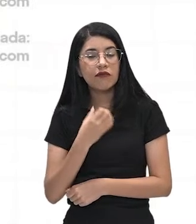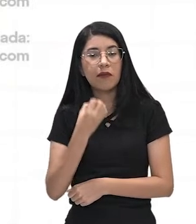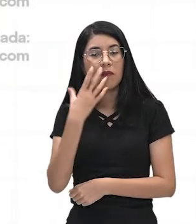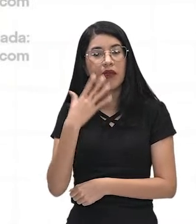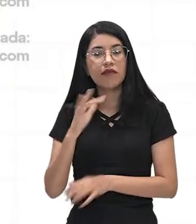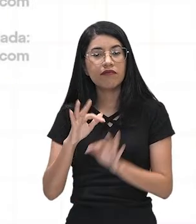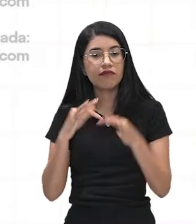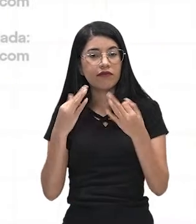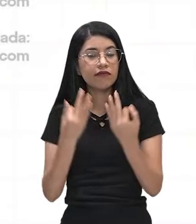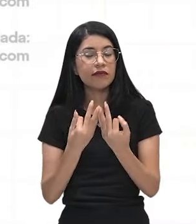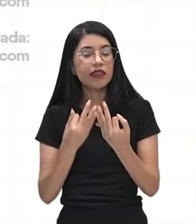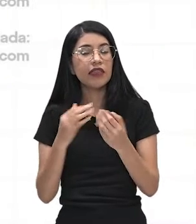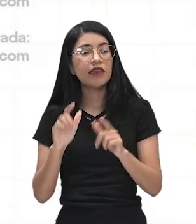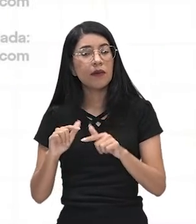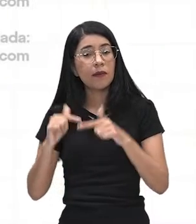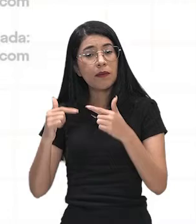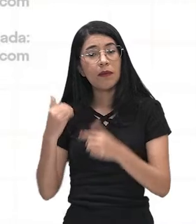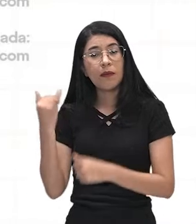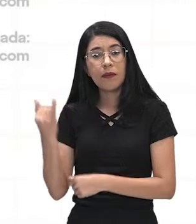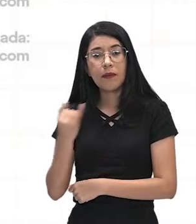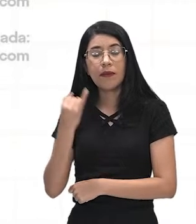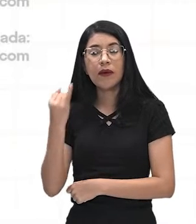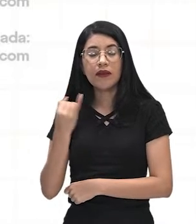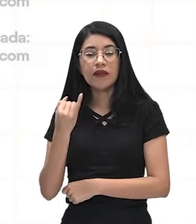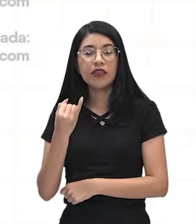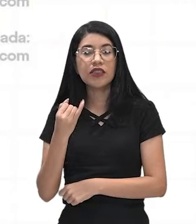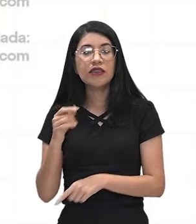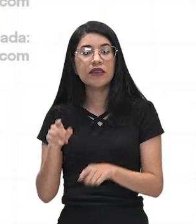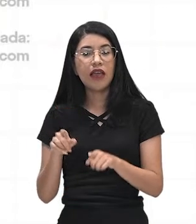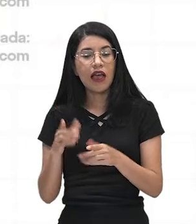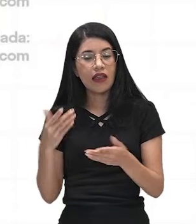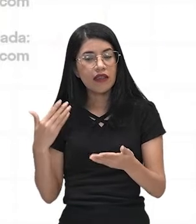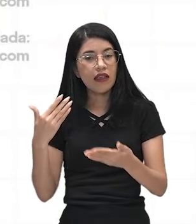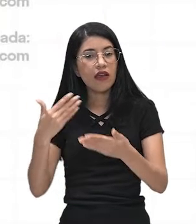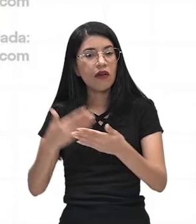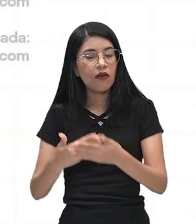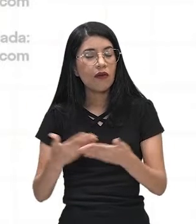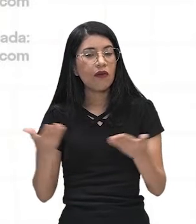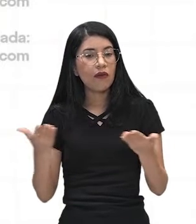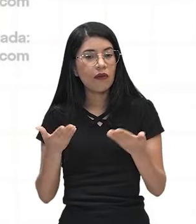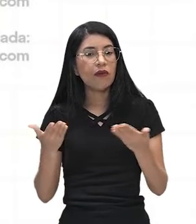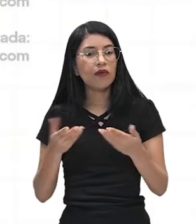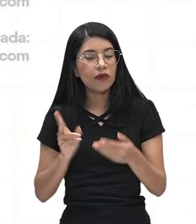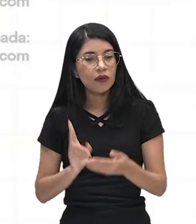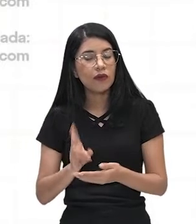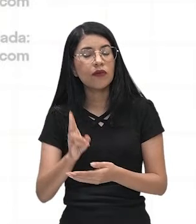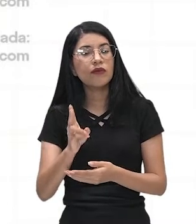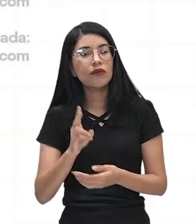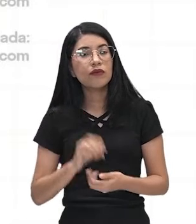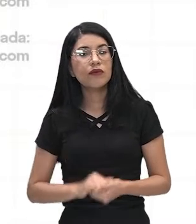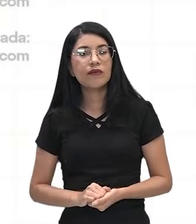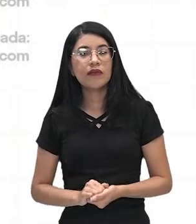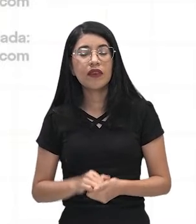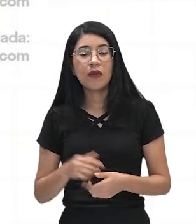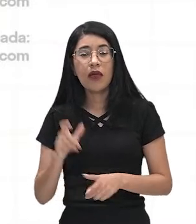papel importante e muito importante, como é até os dias atuais, né? A mulher que desempenha esse papel de cuidar